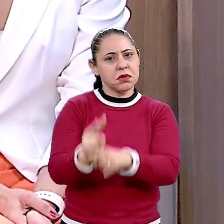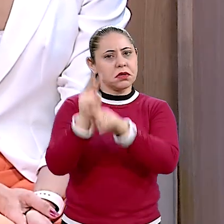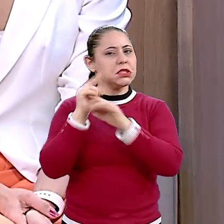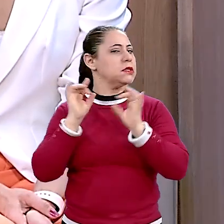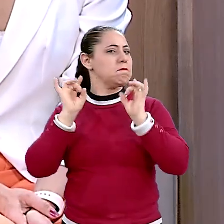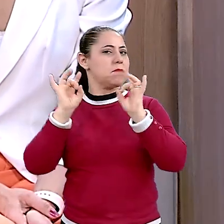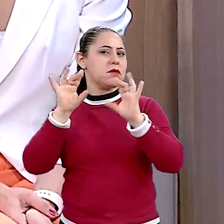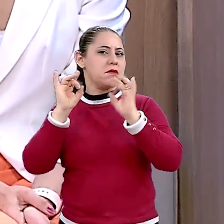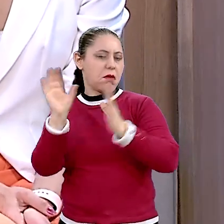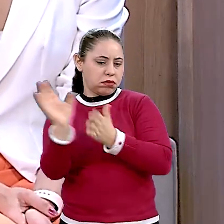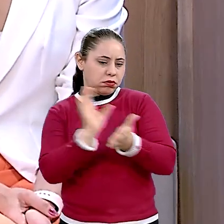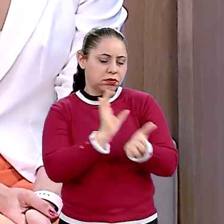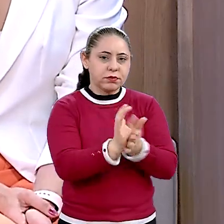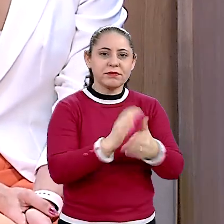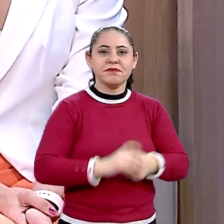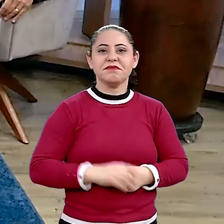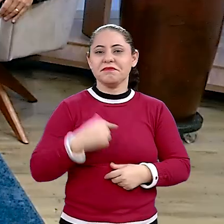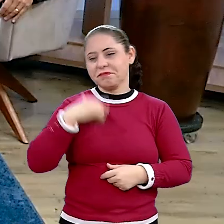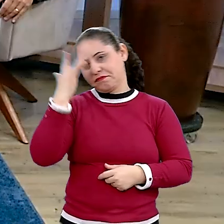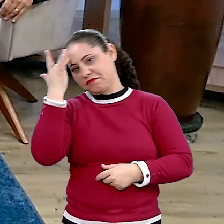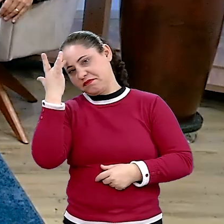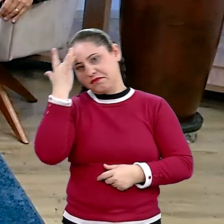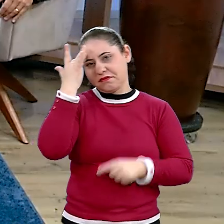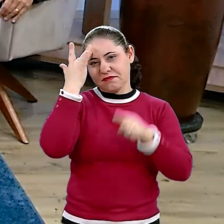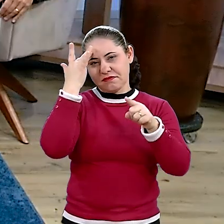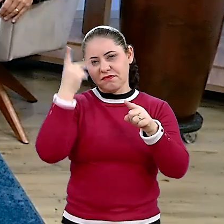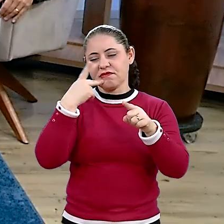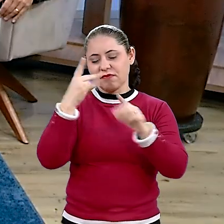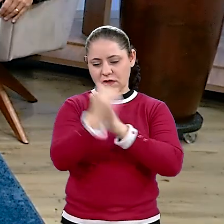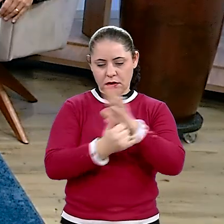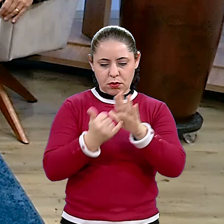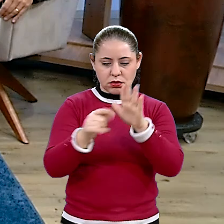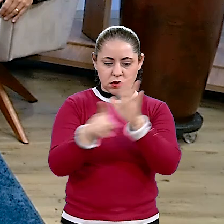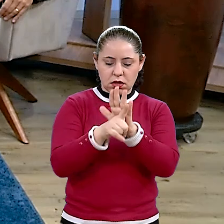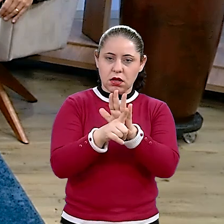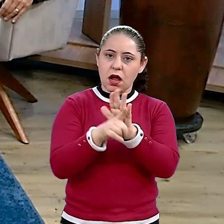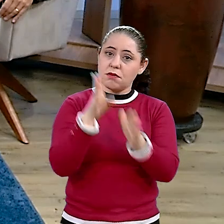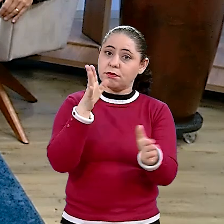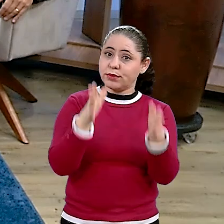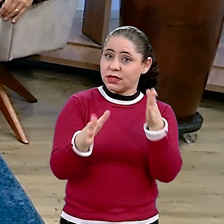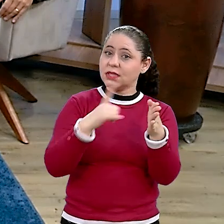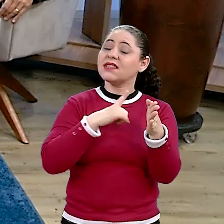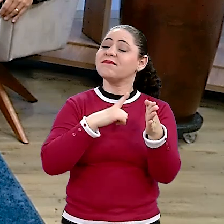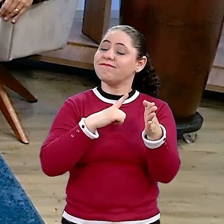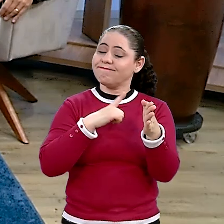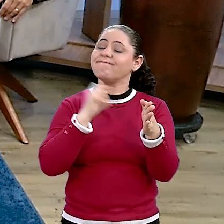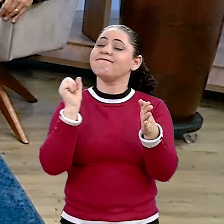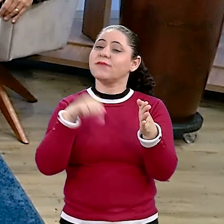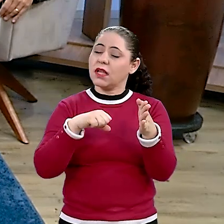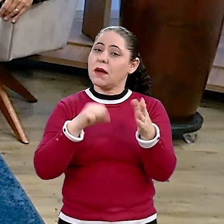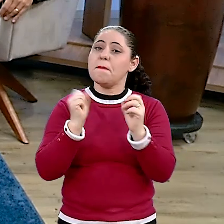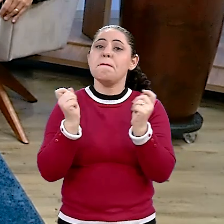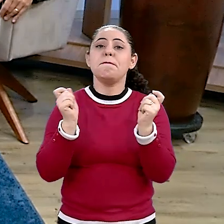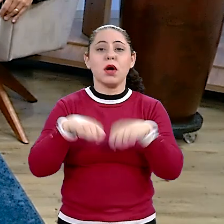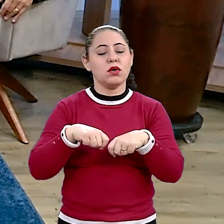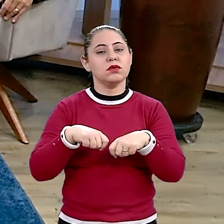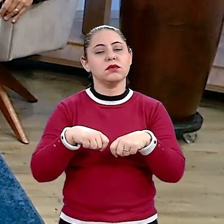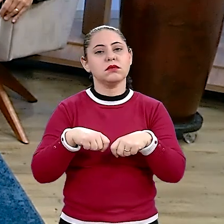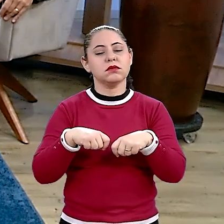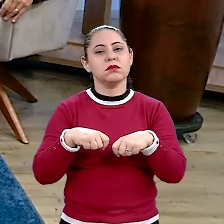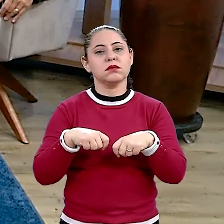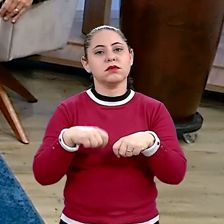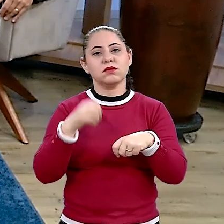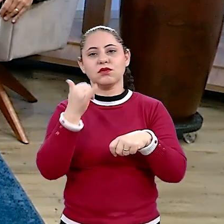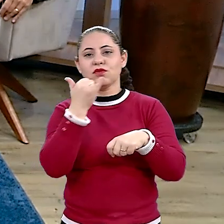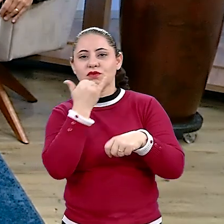super especial? Qual que é o caminho? E eu penso também em você tirar um projeto do papel nos prazos, para que isso seja possível e viável. E